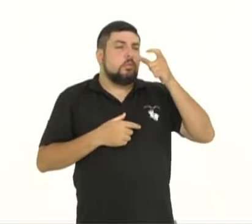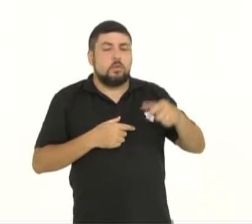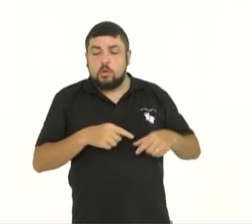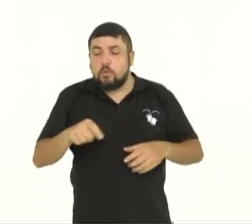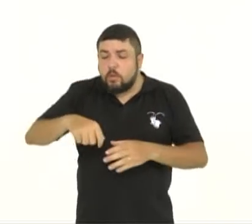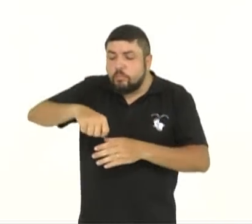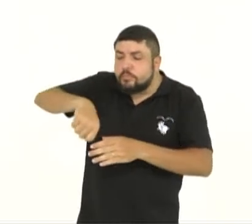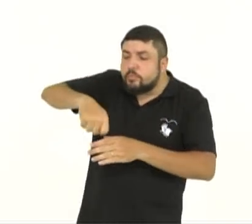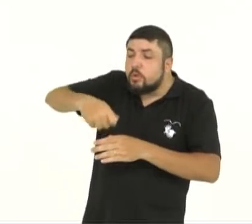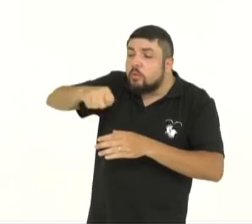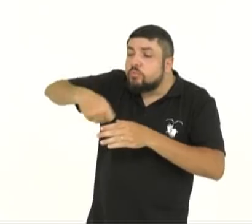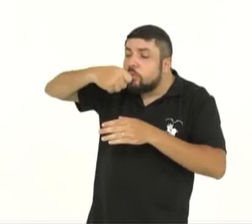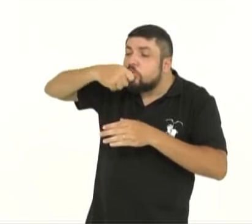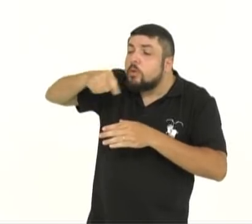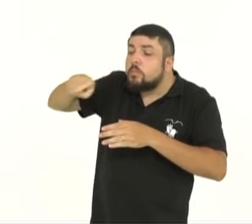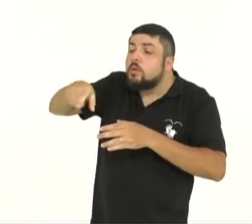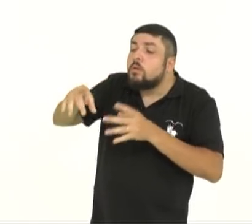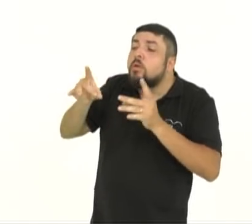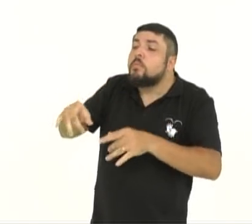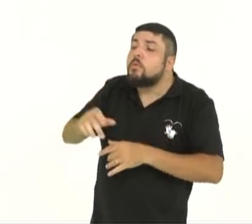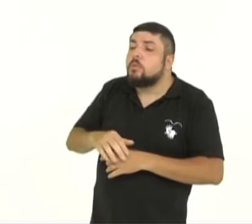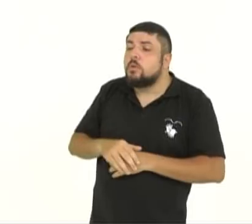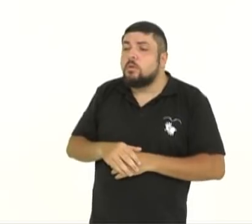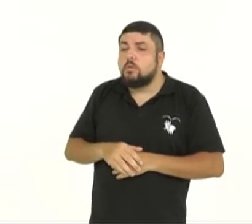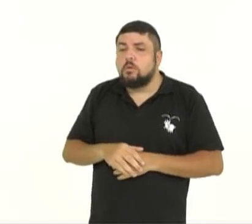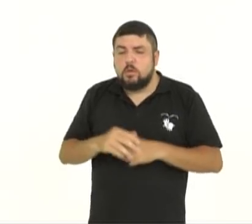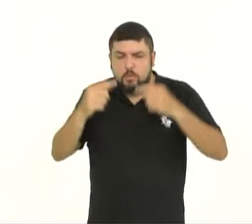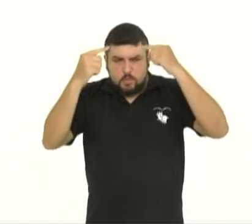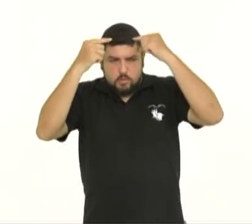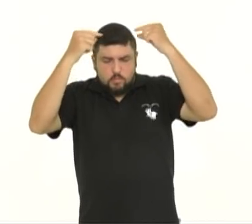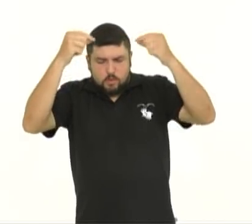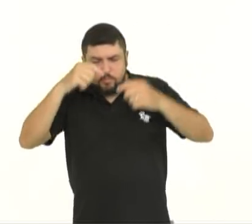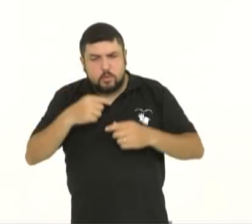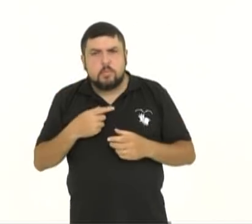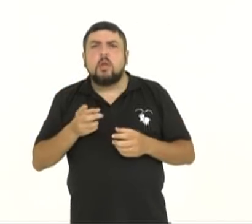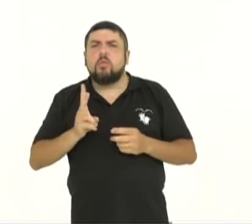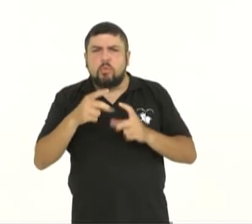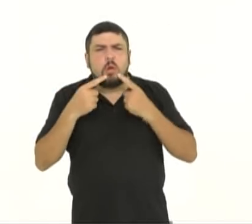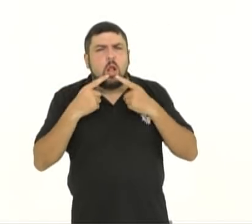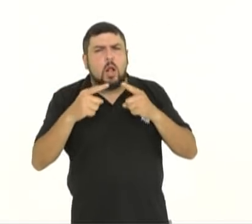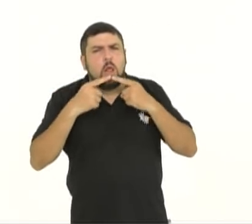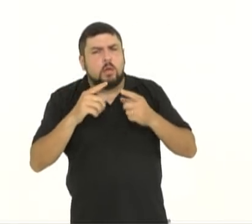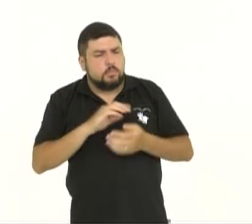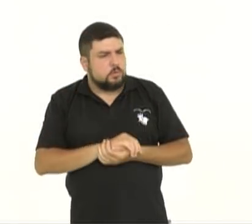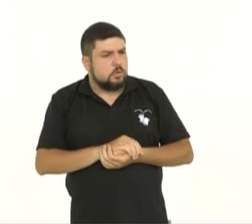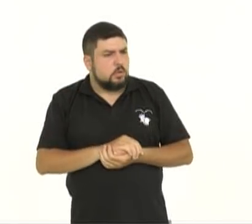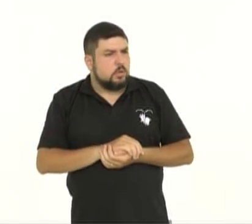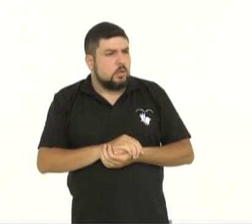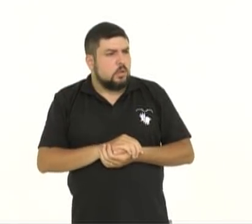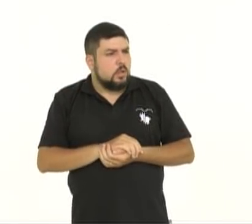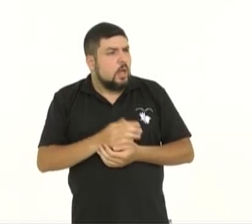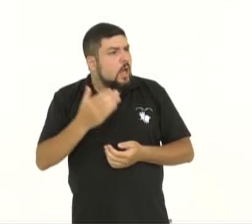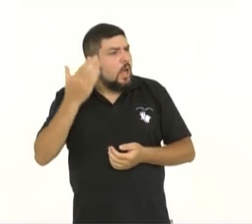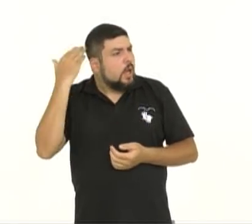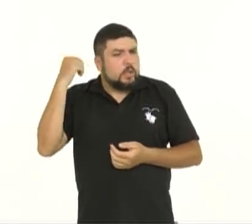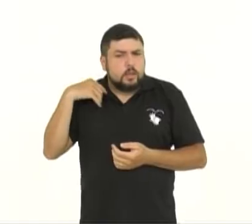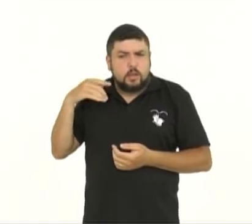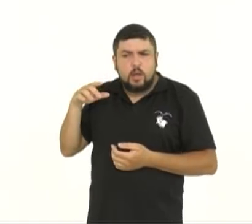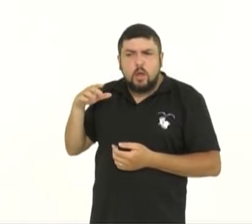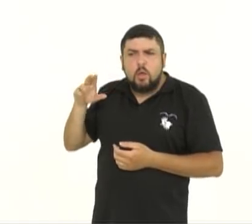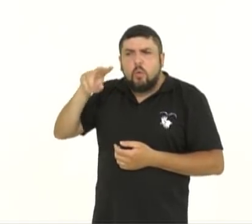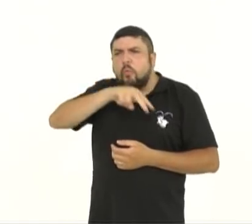iogurte? Pergunta. Mas Batman continua sua queixa. Eu já não voava, hoje quase não caminho,